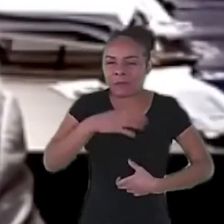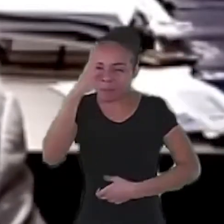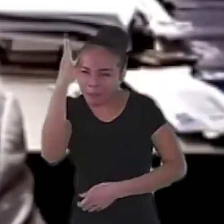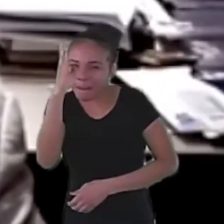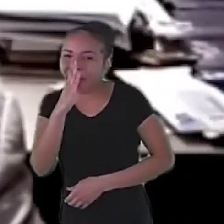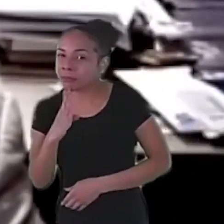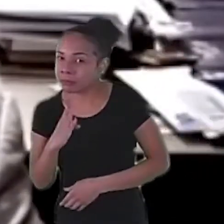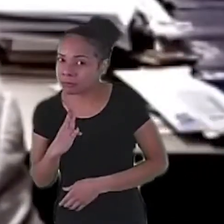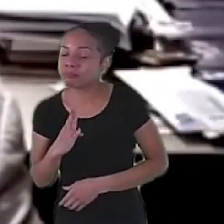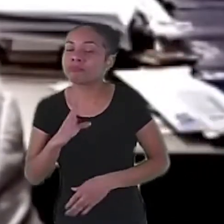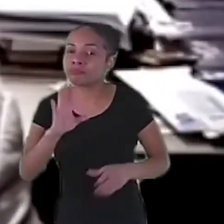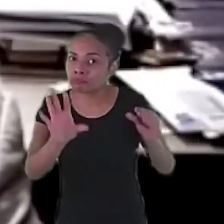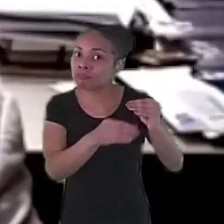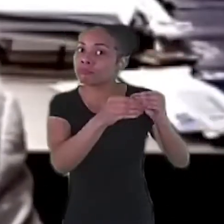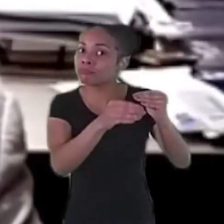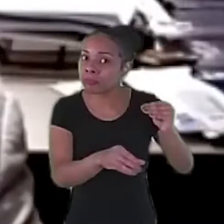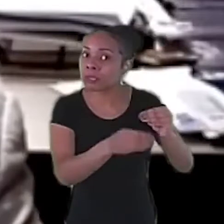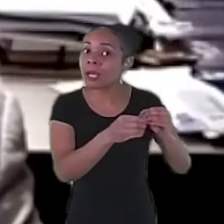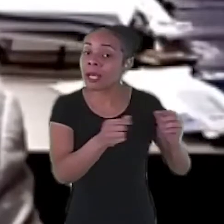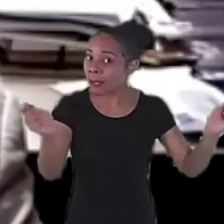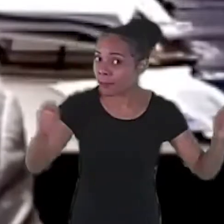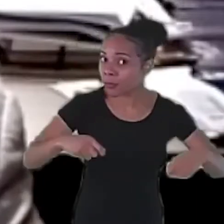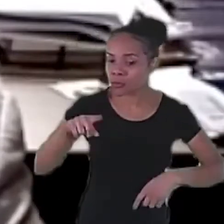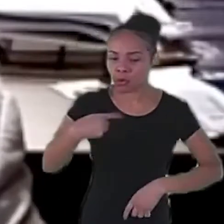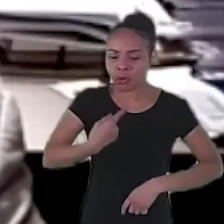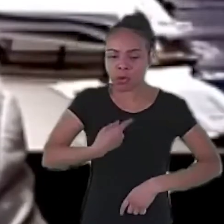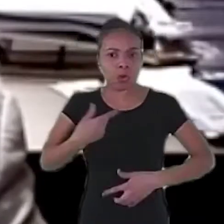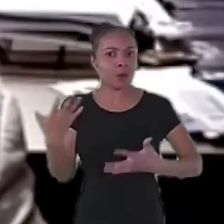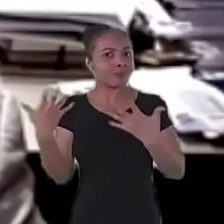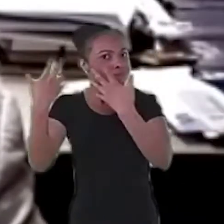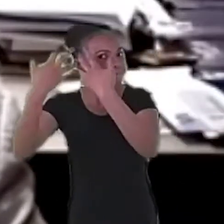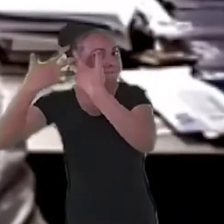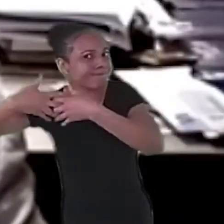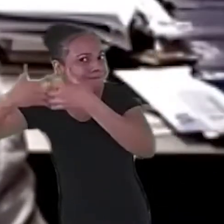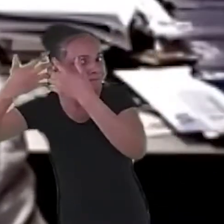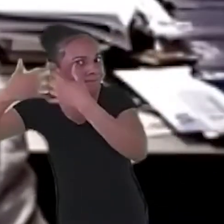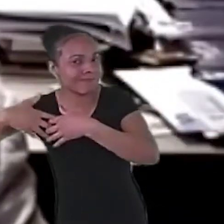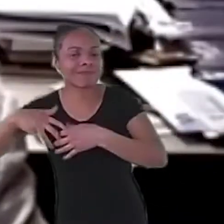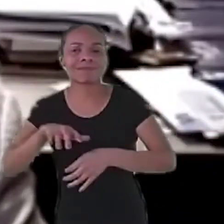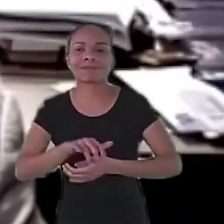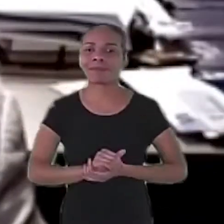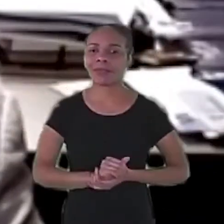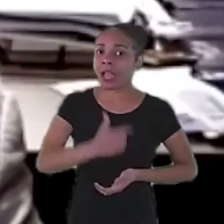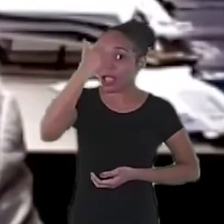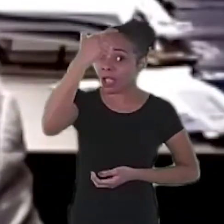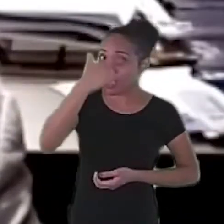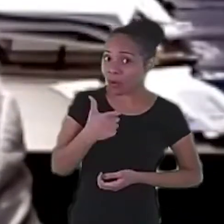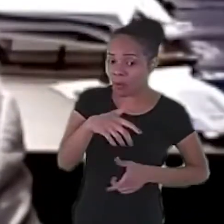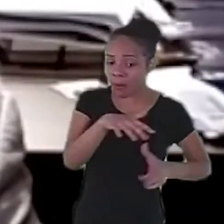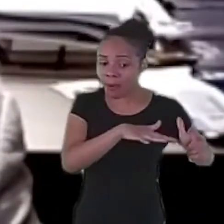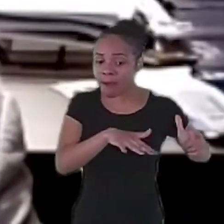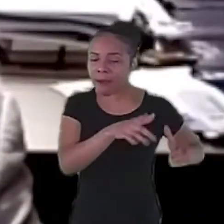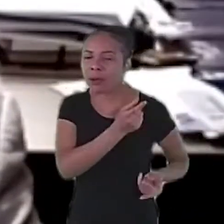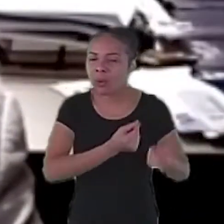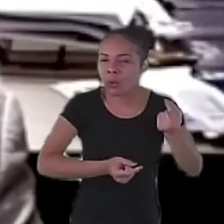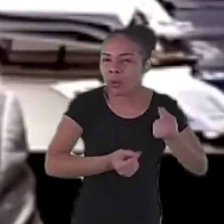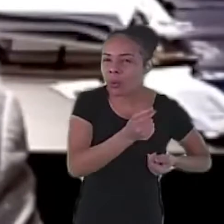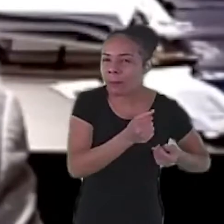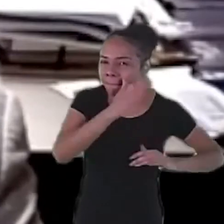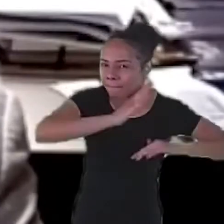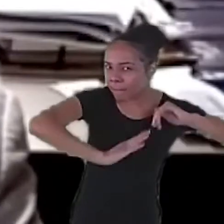ser motivos de reflexão. Embora eu seja um economista de profissão, eu procurei escrever os